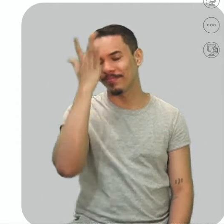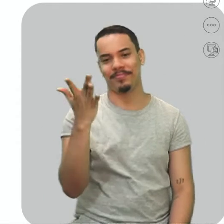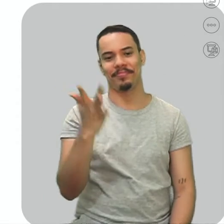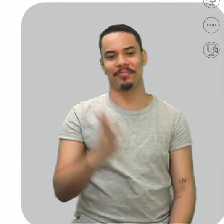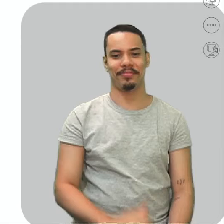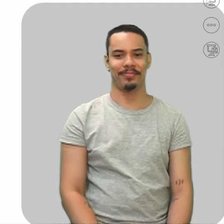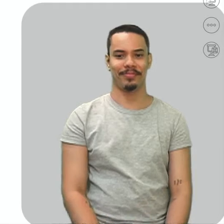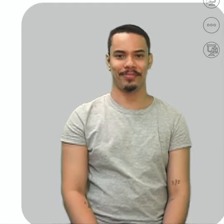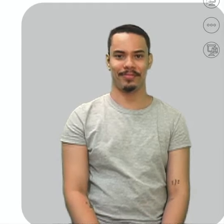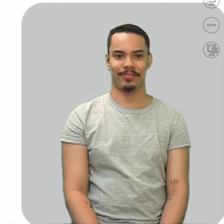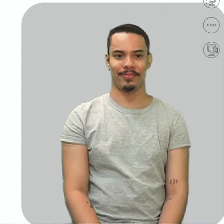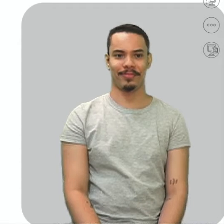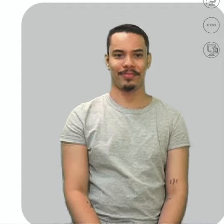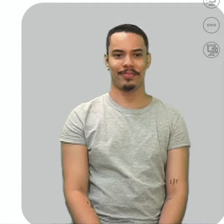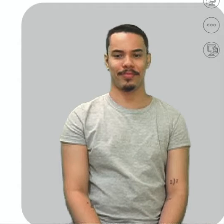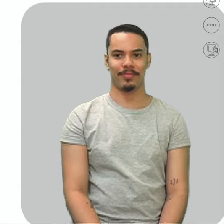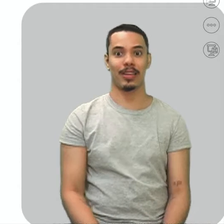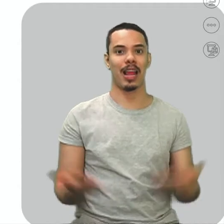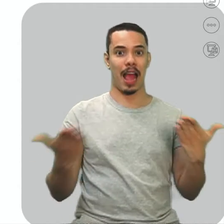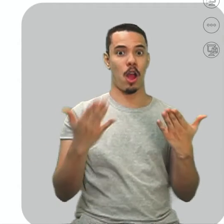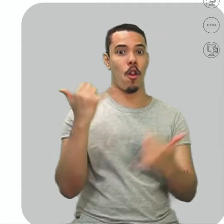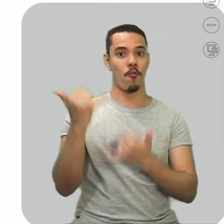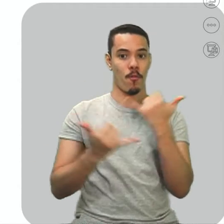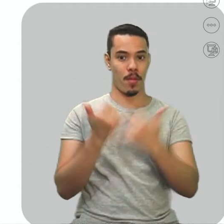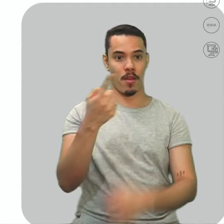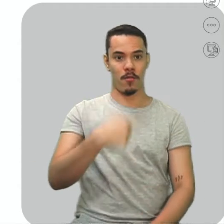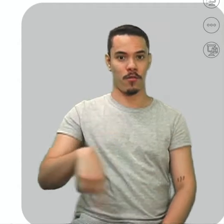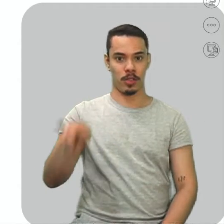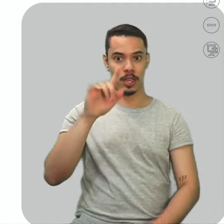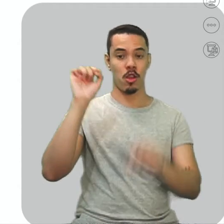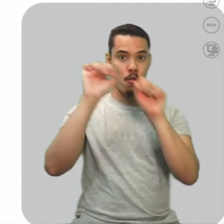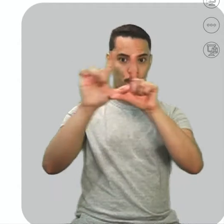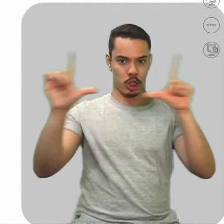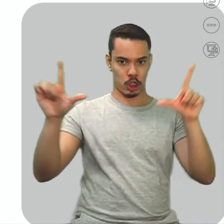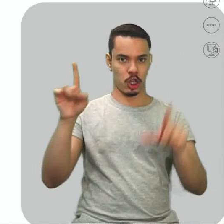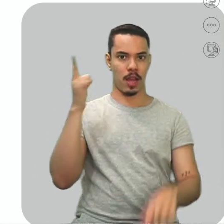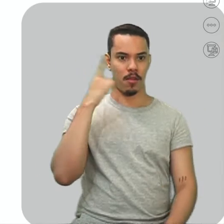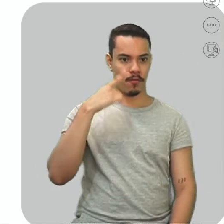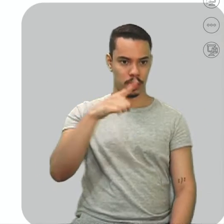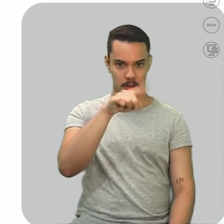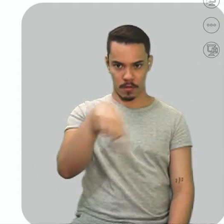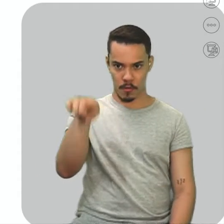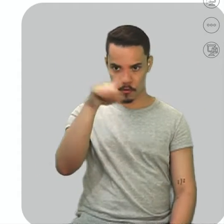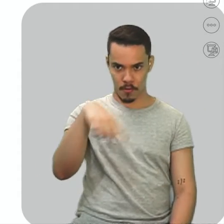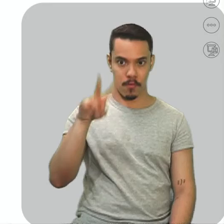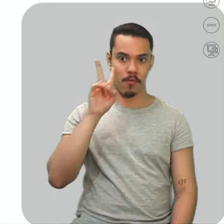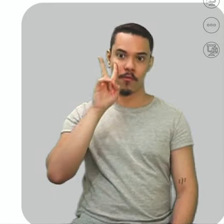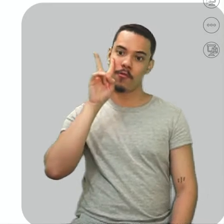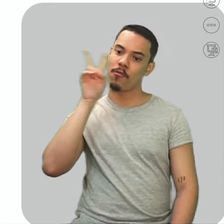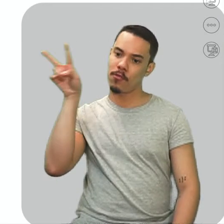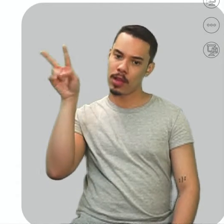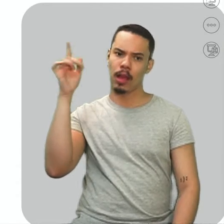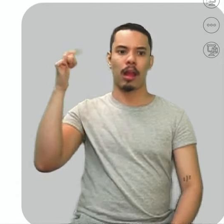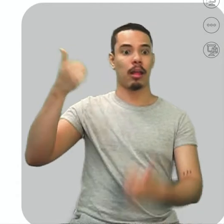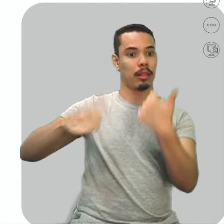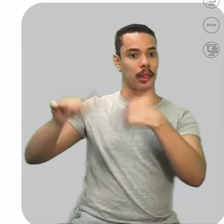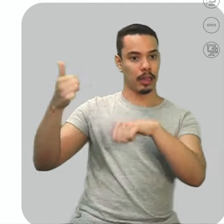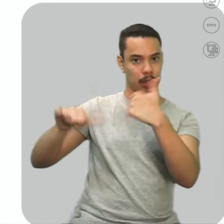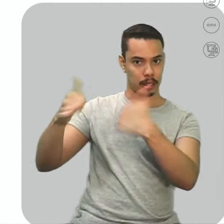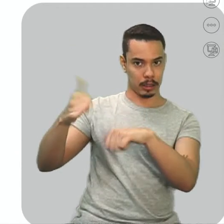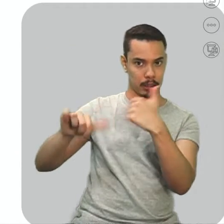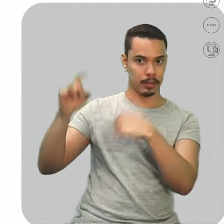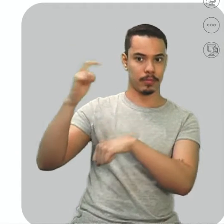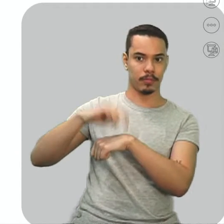né eu vou brincar aqui com vocês vou deixar aqui na tela olhando análise